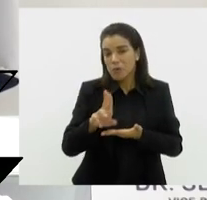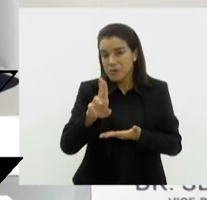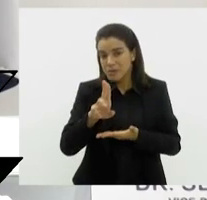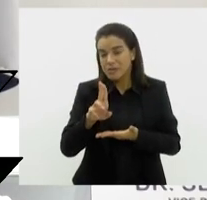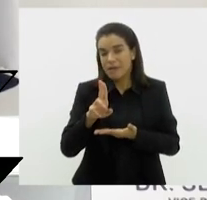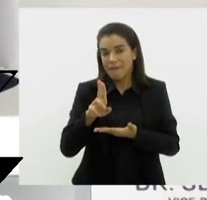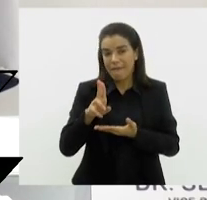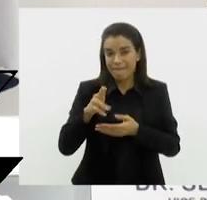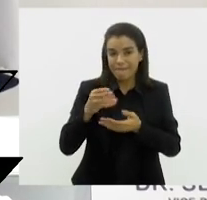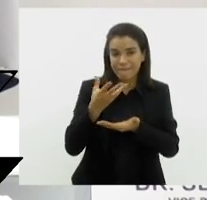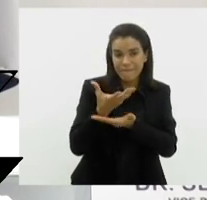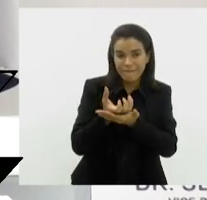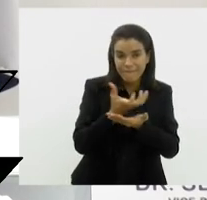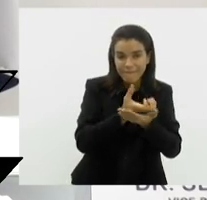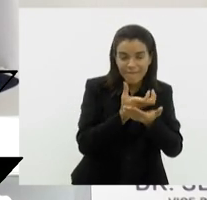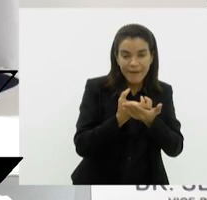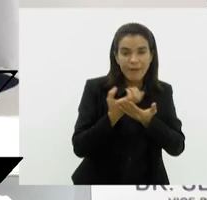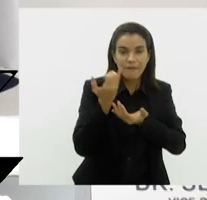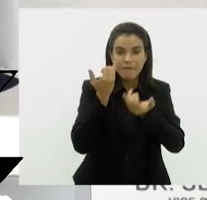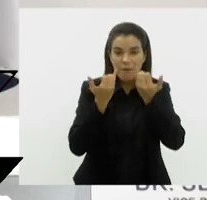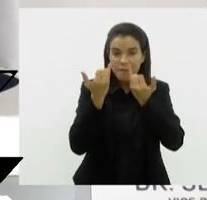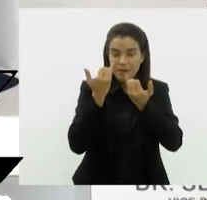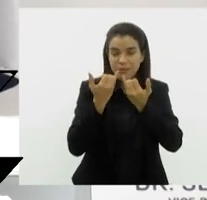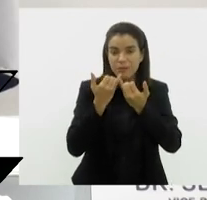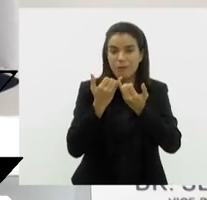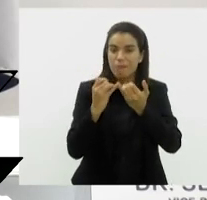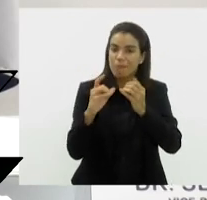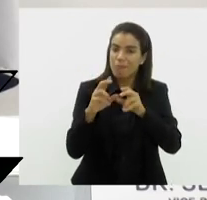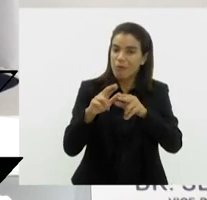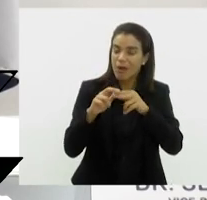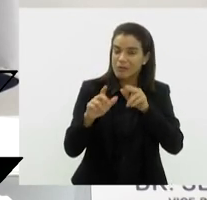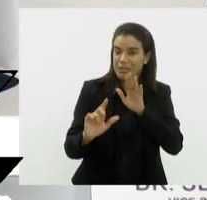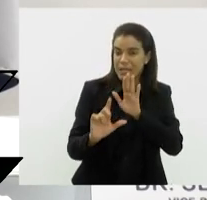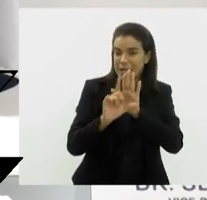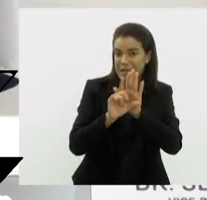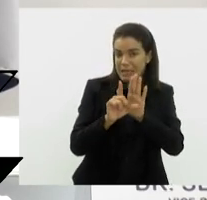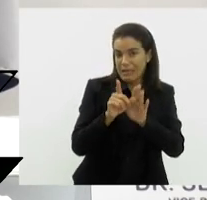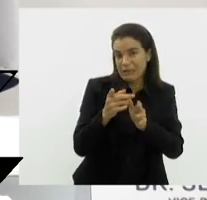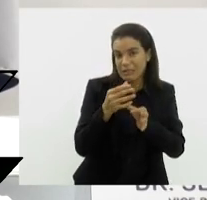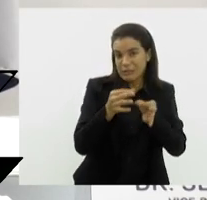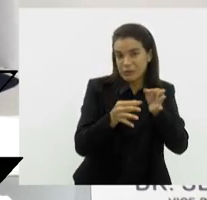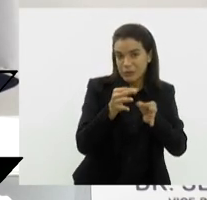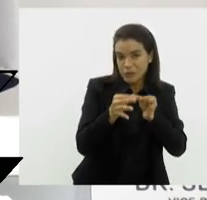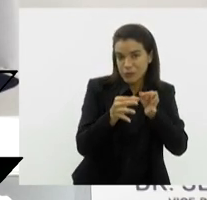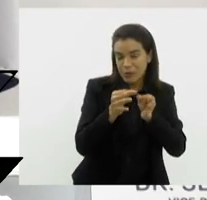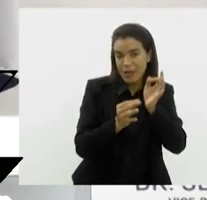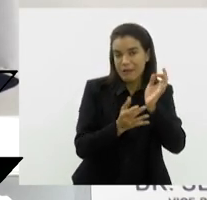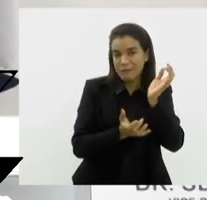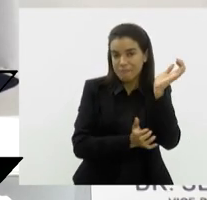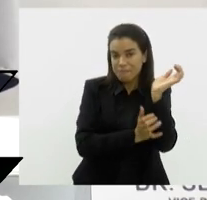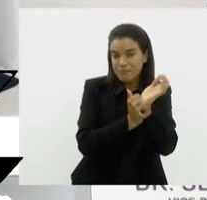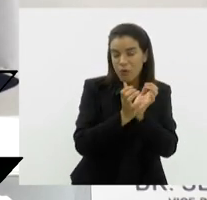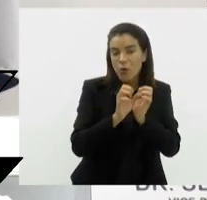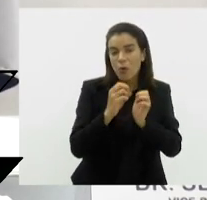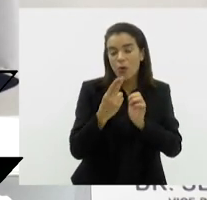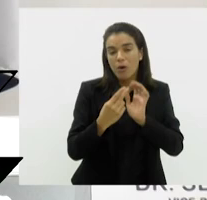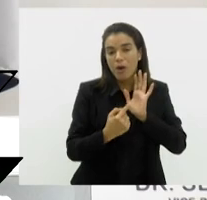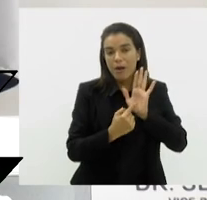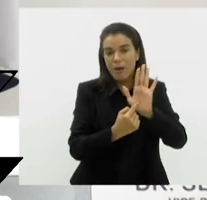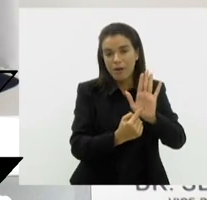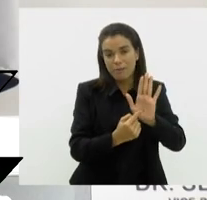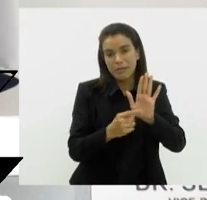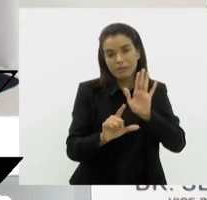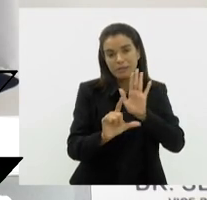a informação obtida ali para as leis que estejam em tramitação, ou que a gente possa apresentar algum projeto de lei